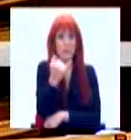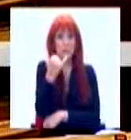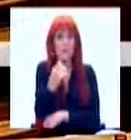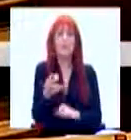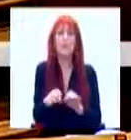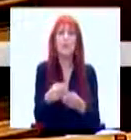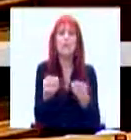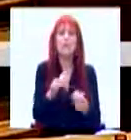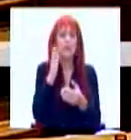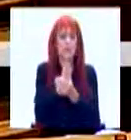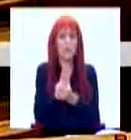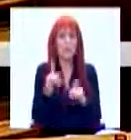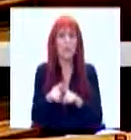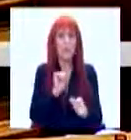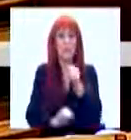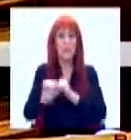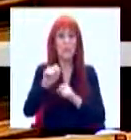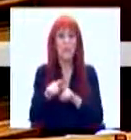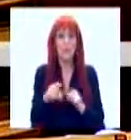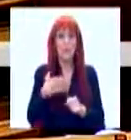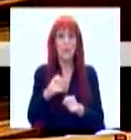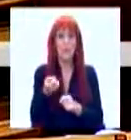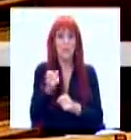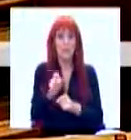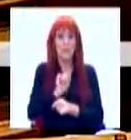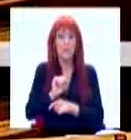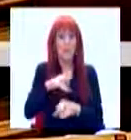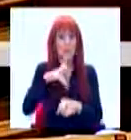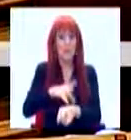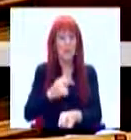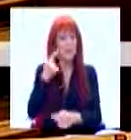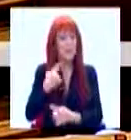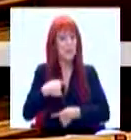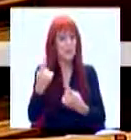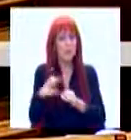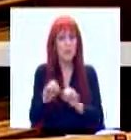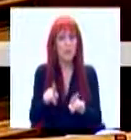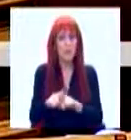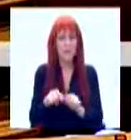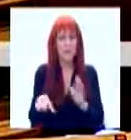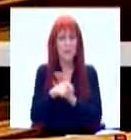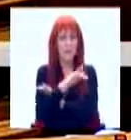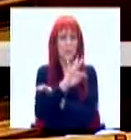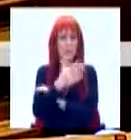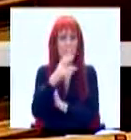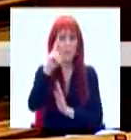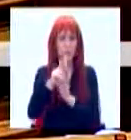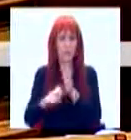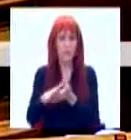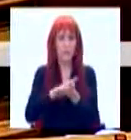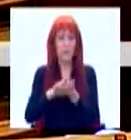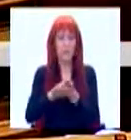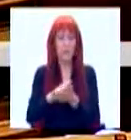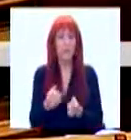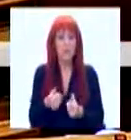para a resolução do processo de EU-Pilot aberto pela DG Mar contra Portugal, sublinhando-se, como estipula o artigo 41 do Regulamento Base,